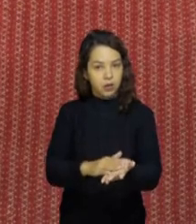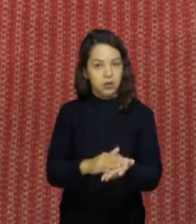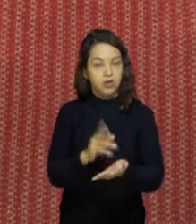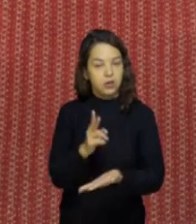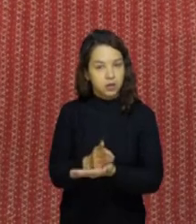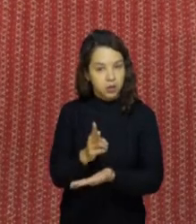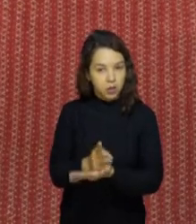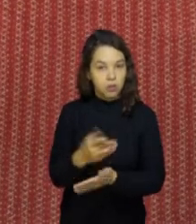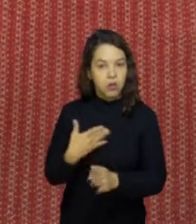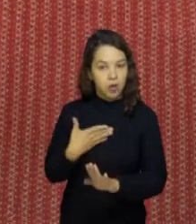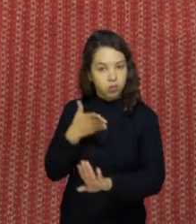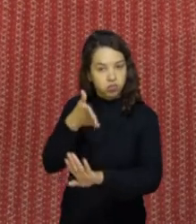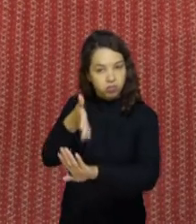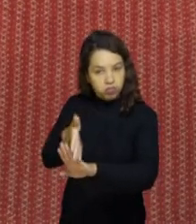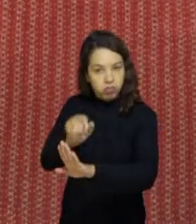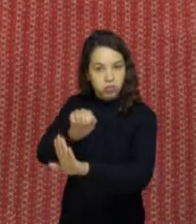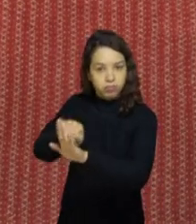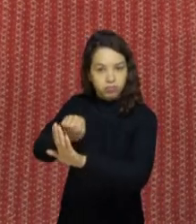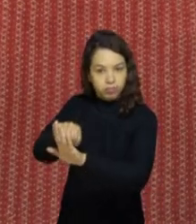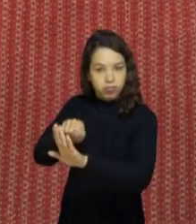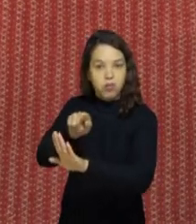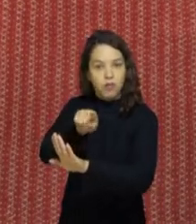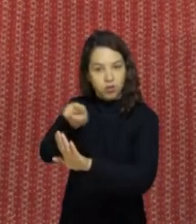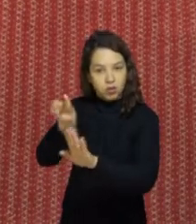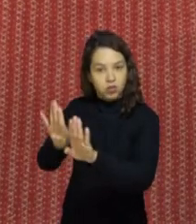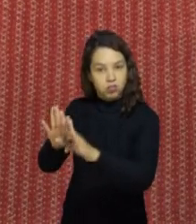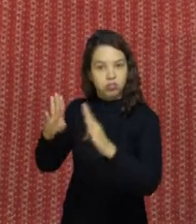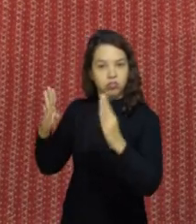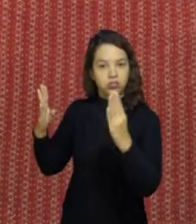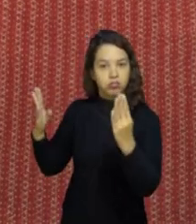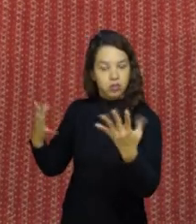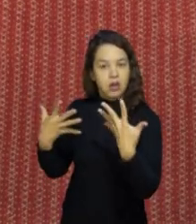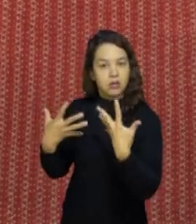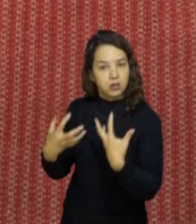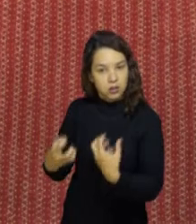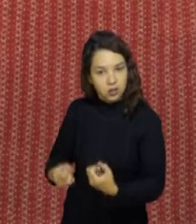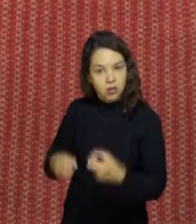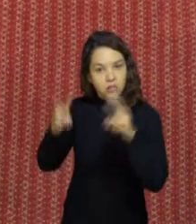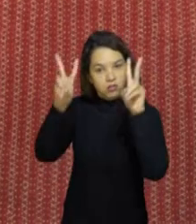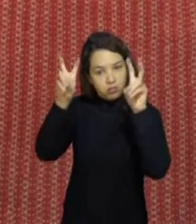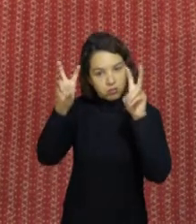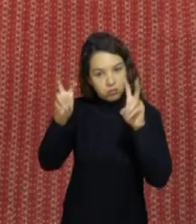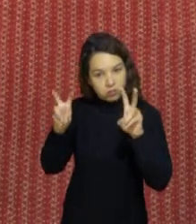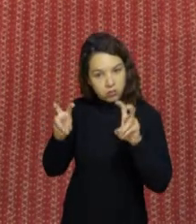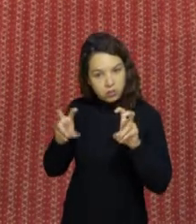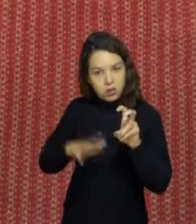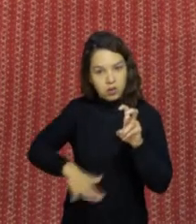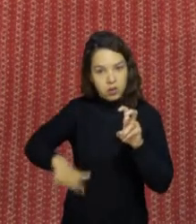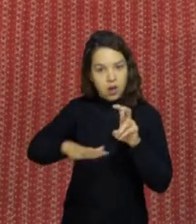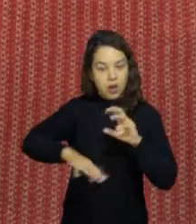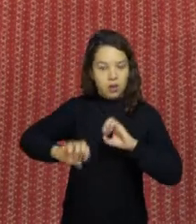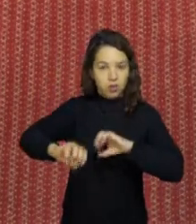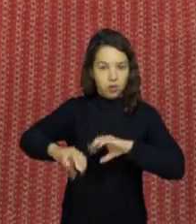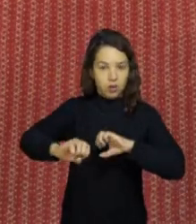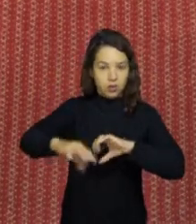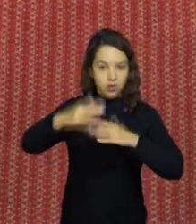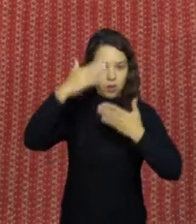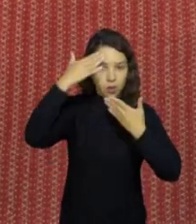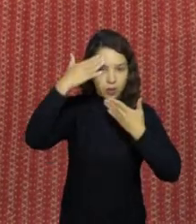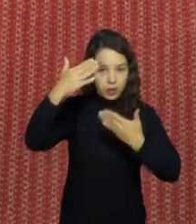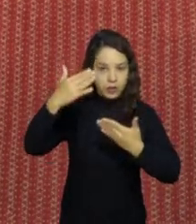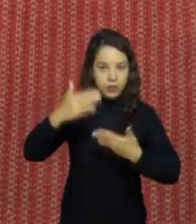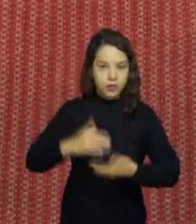porta, sempre esteve aberta, acolhendo as pautas, sobretudo da área da educação. Muito obrigada e